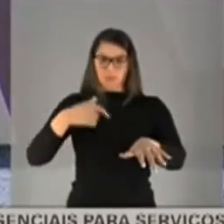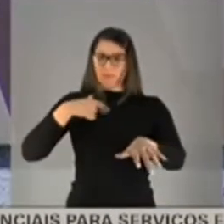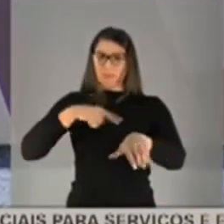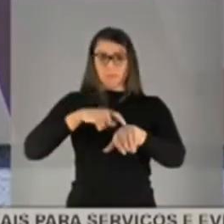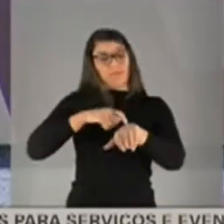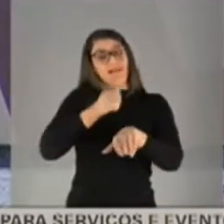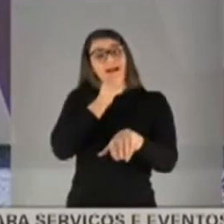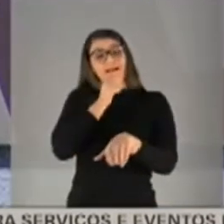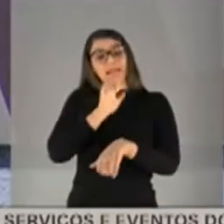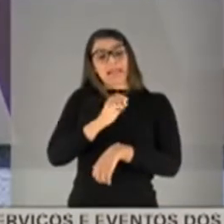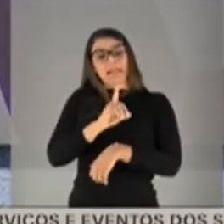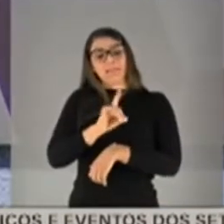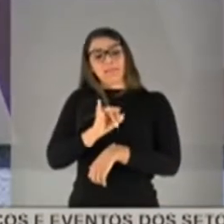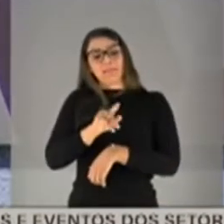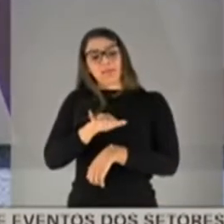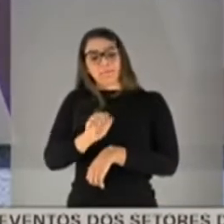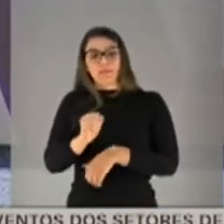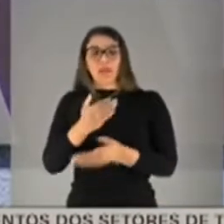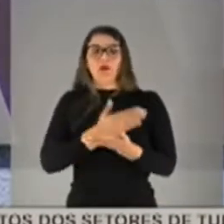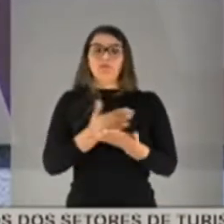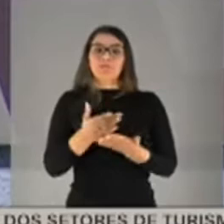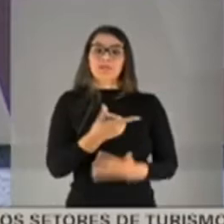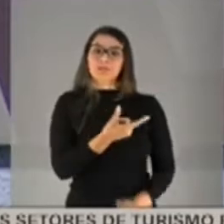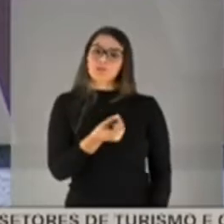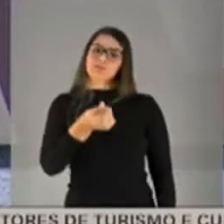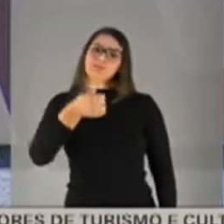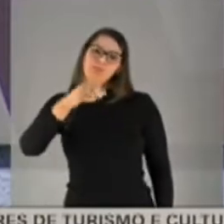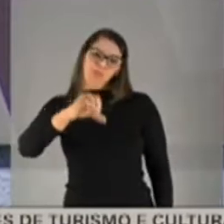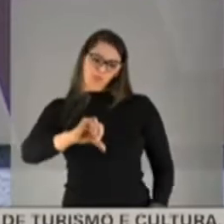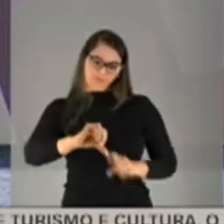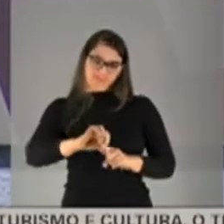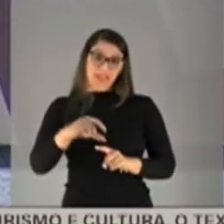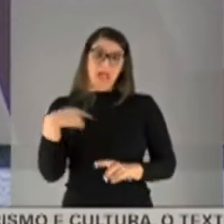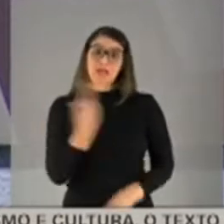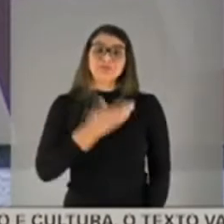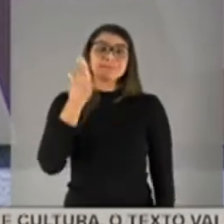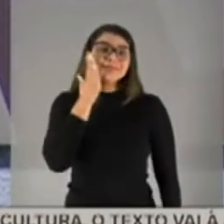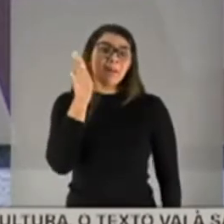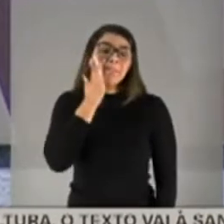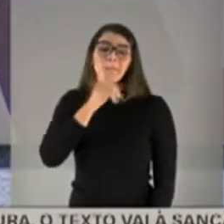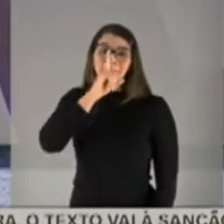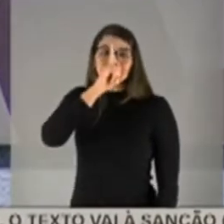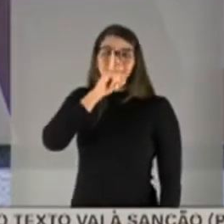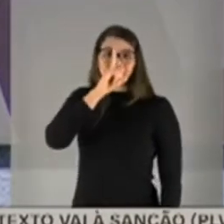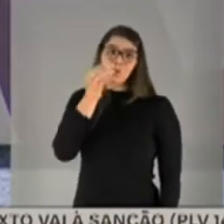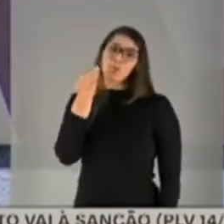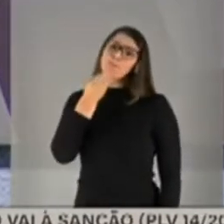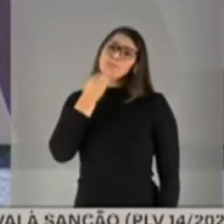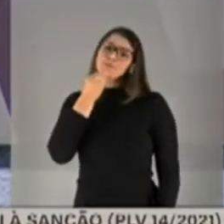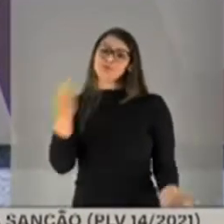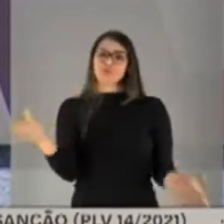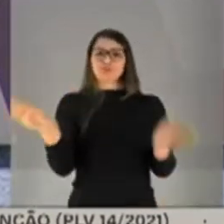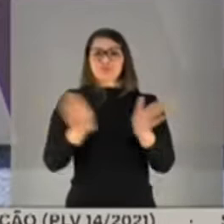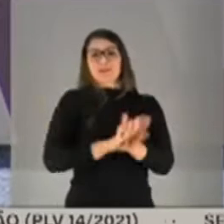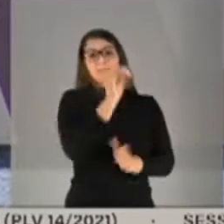uma epidemia ainda na China, foi anunciado em 2019. Sabíamos que corria um risco bastante significativo dela chegar